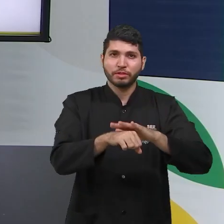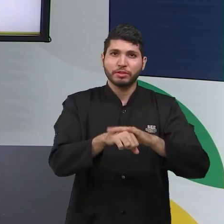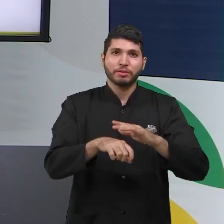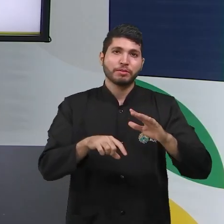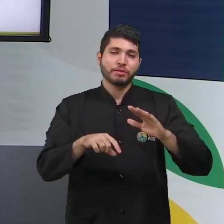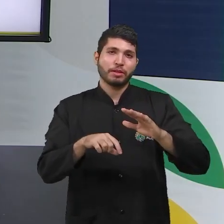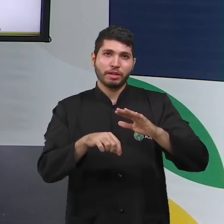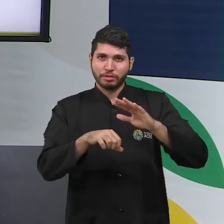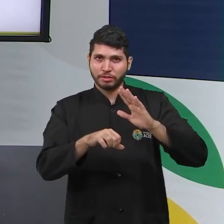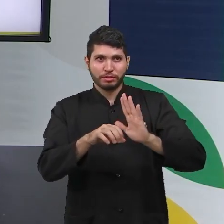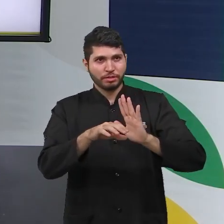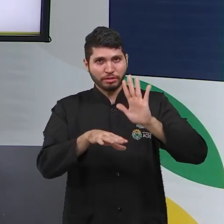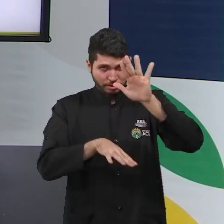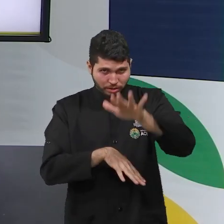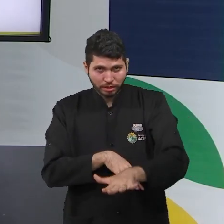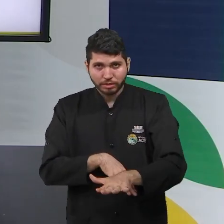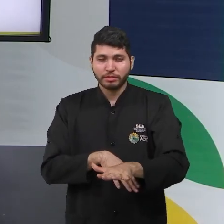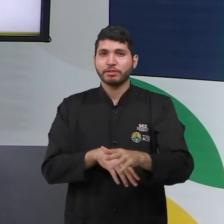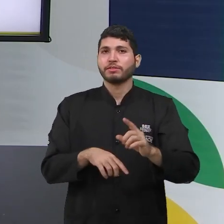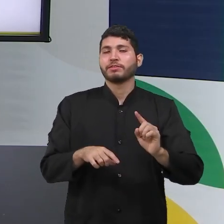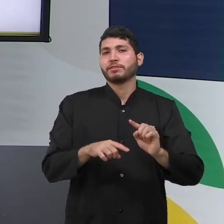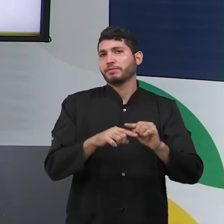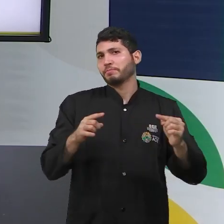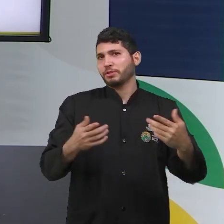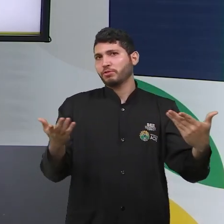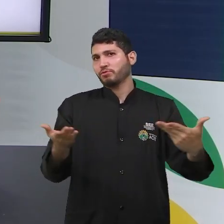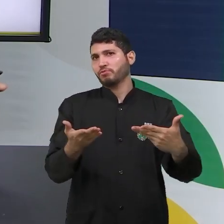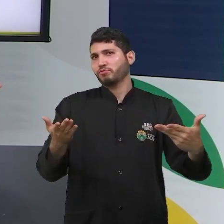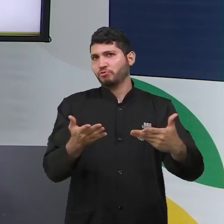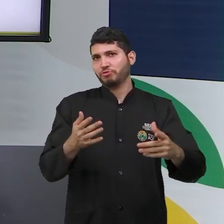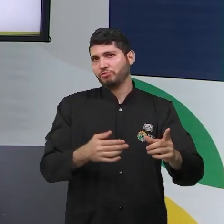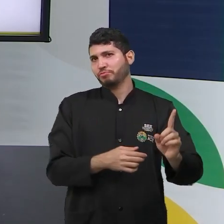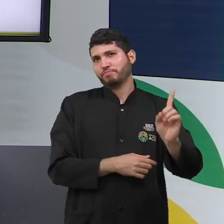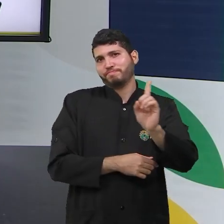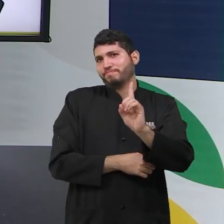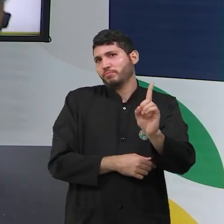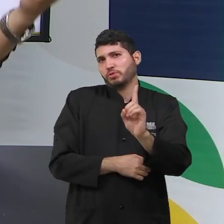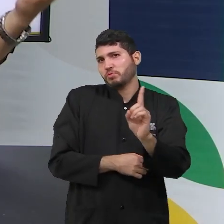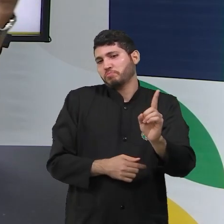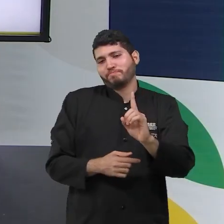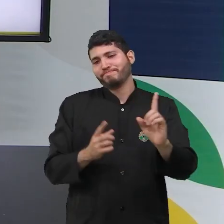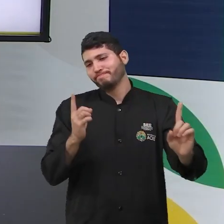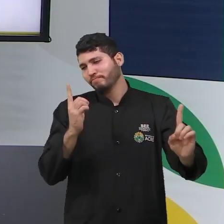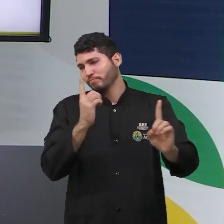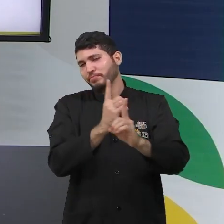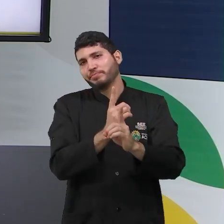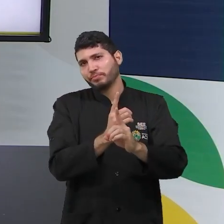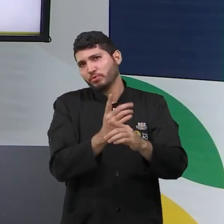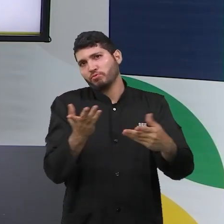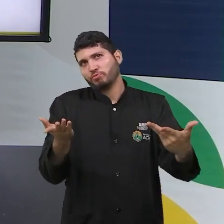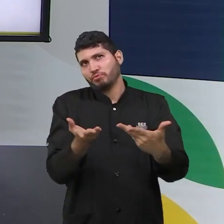encontram mais. Pode ser que elas se encontrem pela manhã, pela noite ou nem se encontrem mais. Então, essa ação,